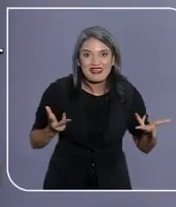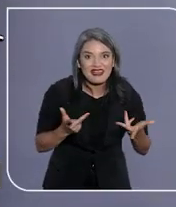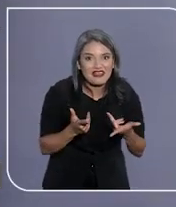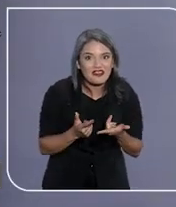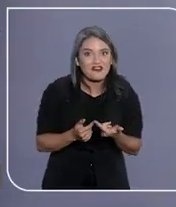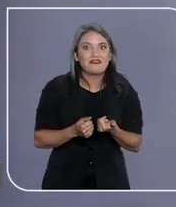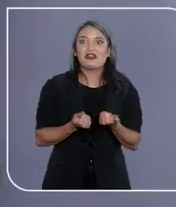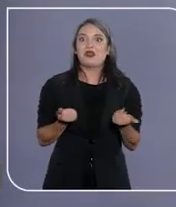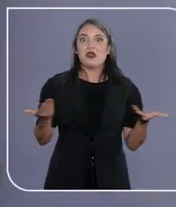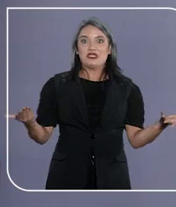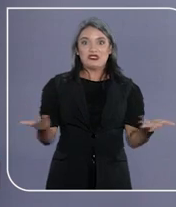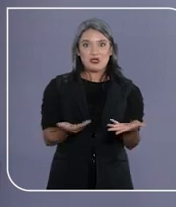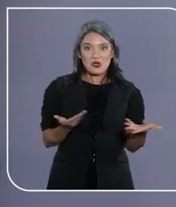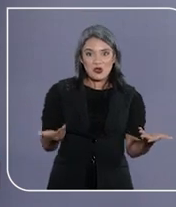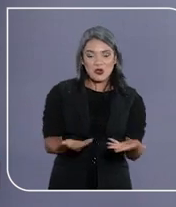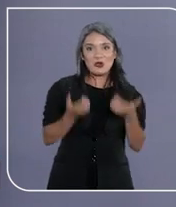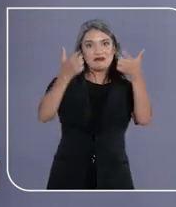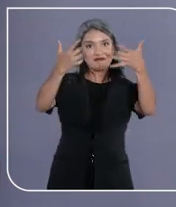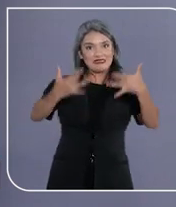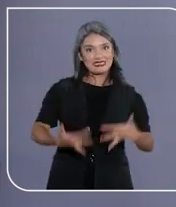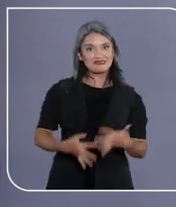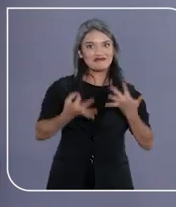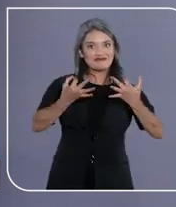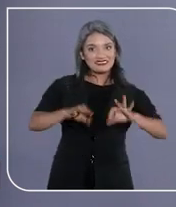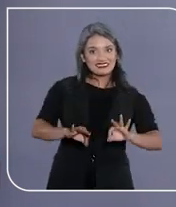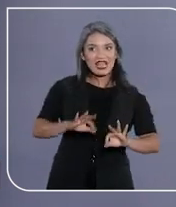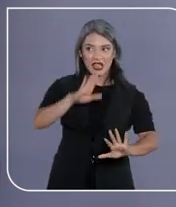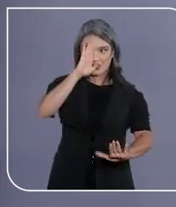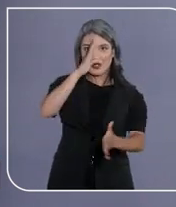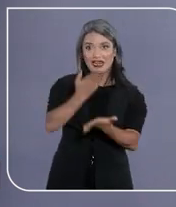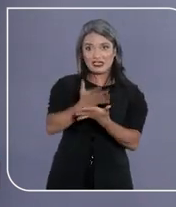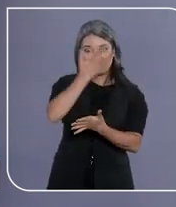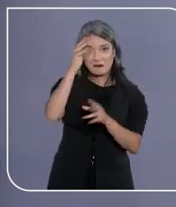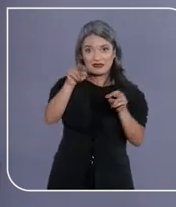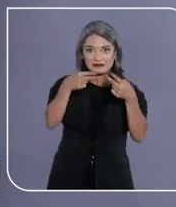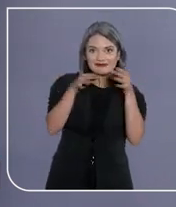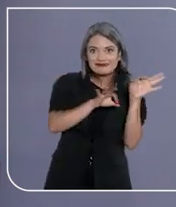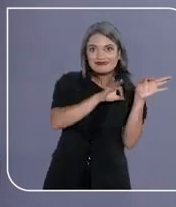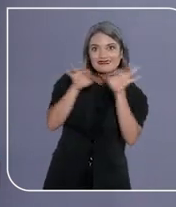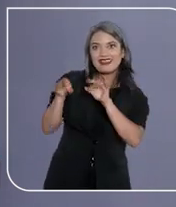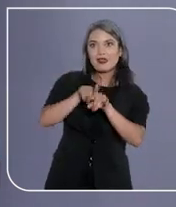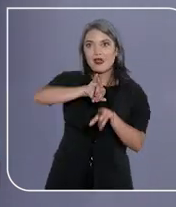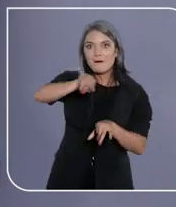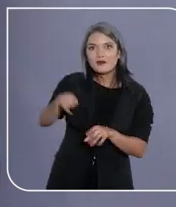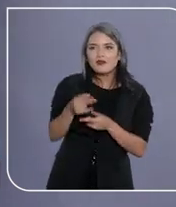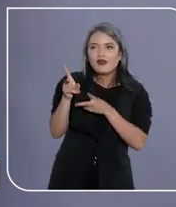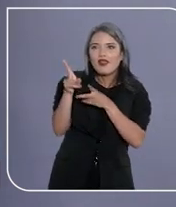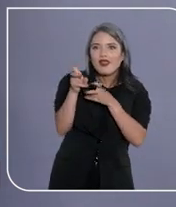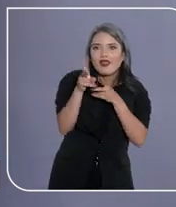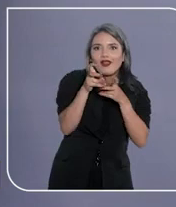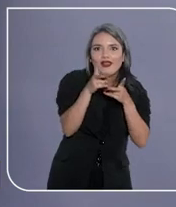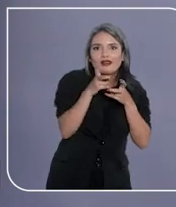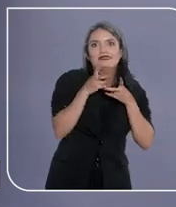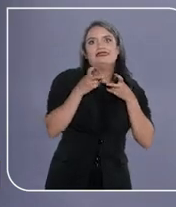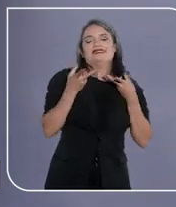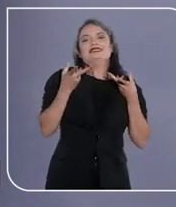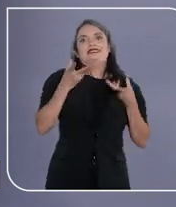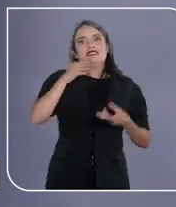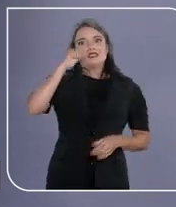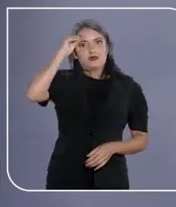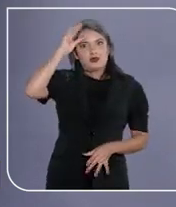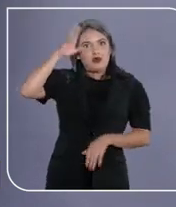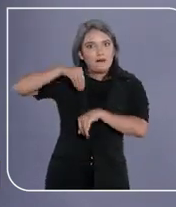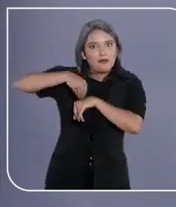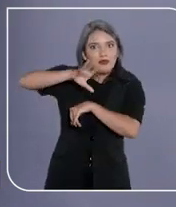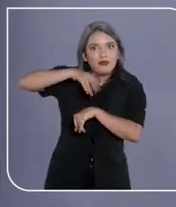esclarecedora. Tenho certeza que os concurseiros de plantão também aproveitaram esse conhecimento que vocês conseguiram passar muito bem, de forma tão